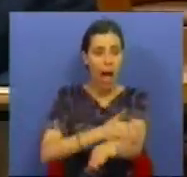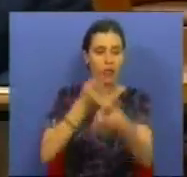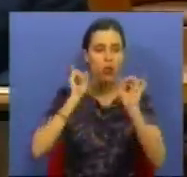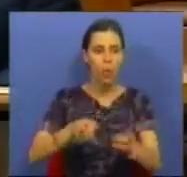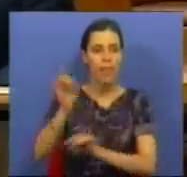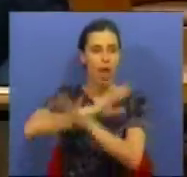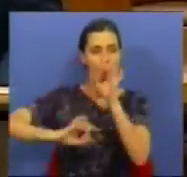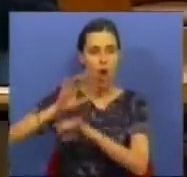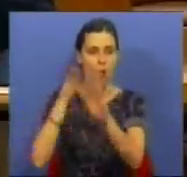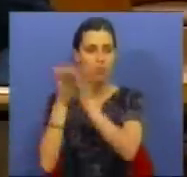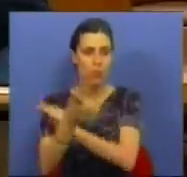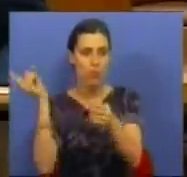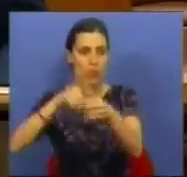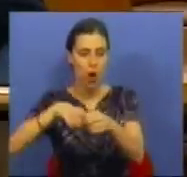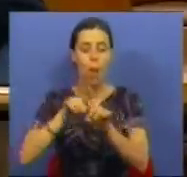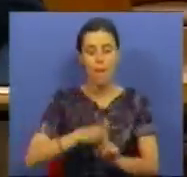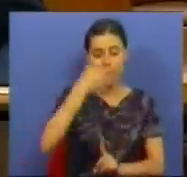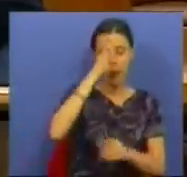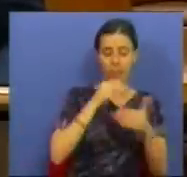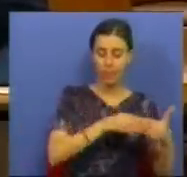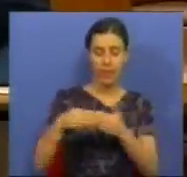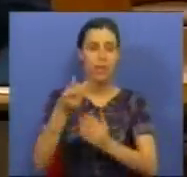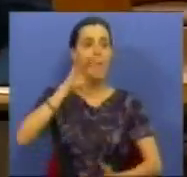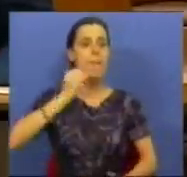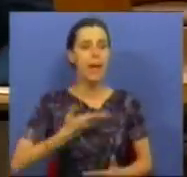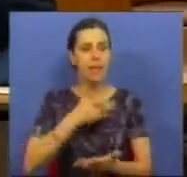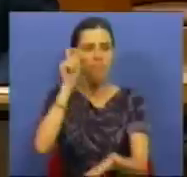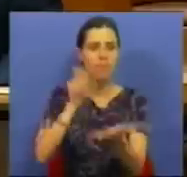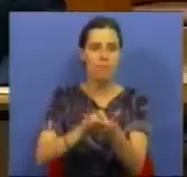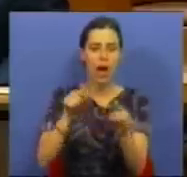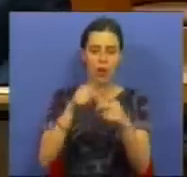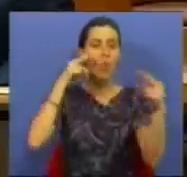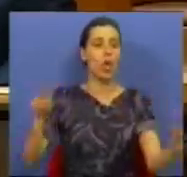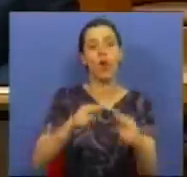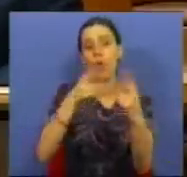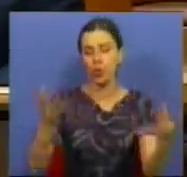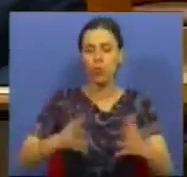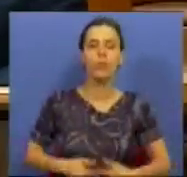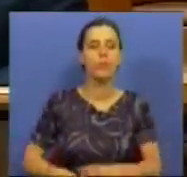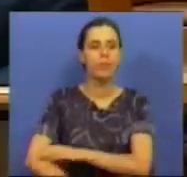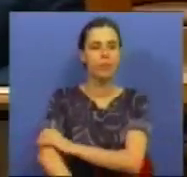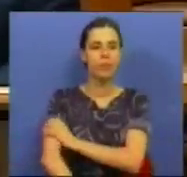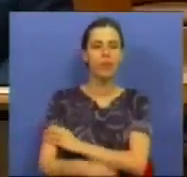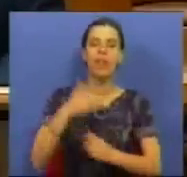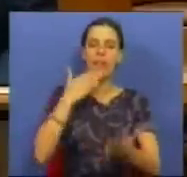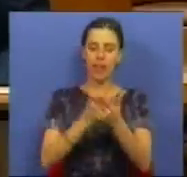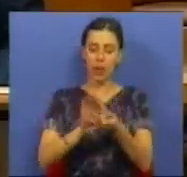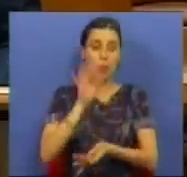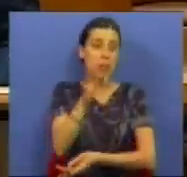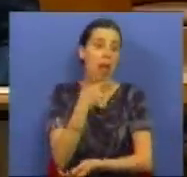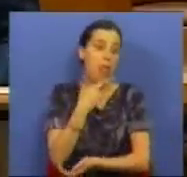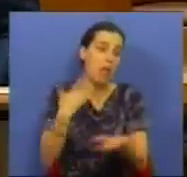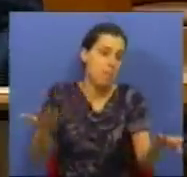entrada no euro, o Primeiro-Ministro e o líder do PSD marcaram um encontro. Para dar um sinal,